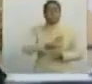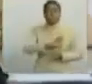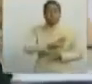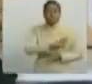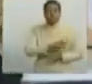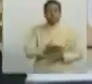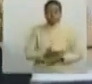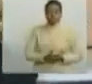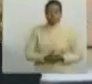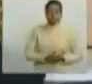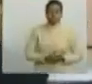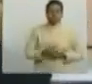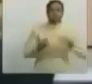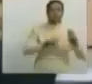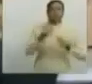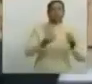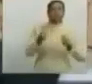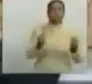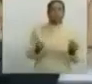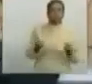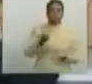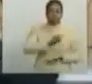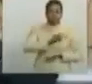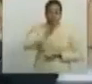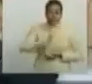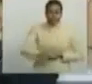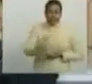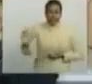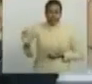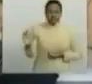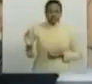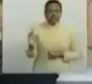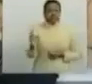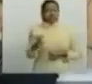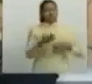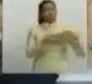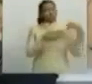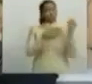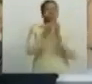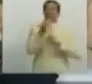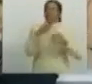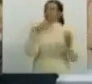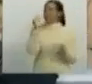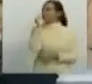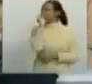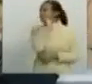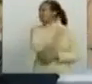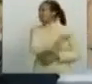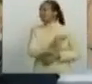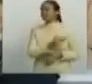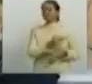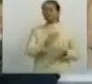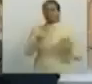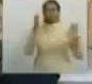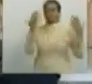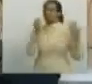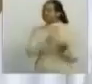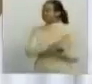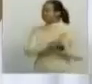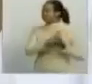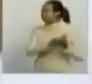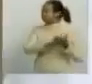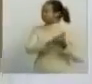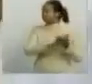Como é que nós ficamos assim, como se nada tivesse acontecendo, numa boa, com medo de perder isso, com medo de